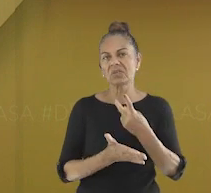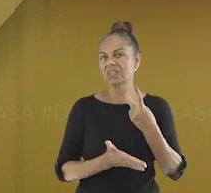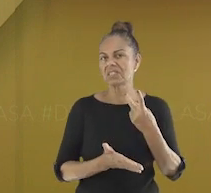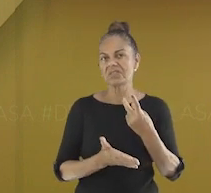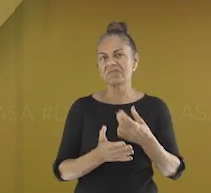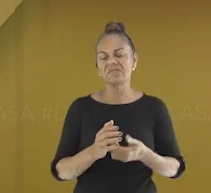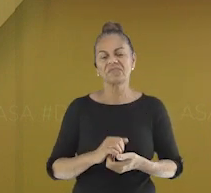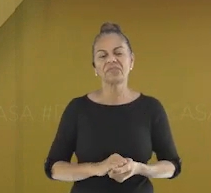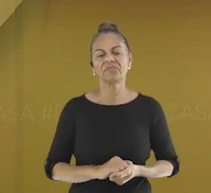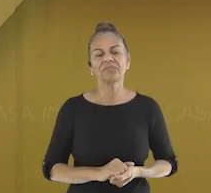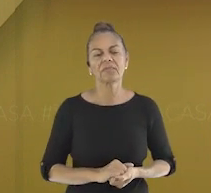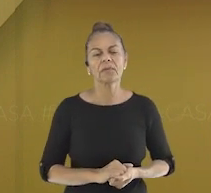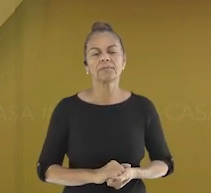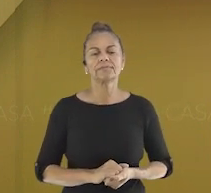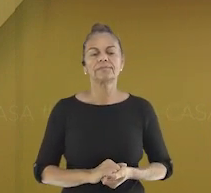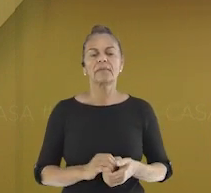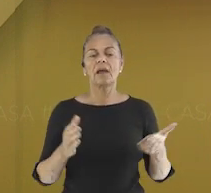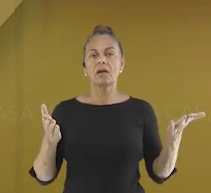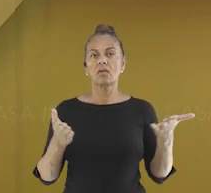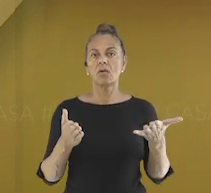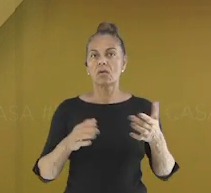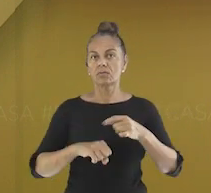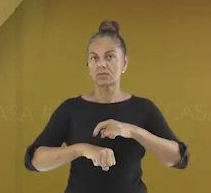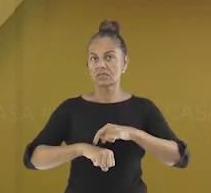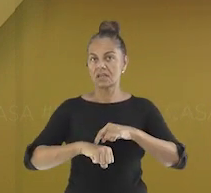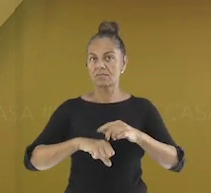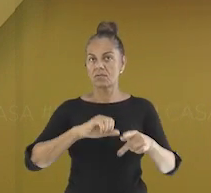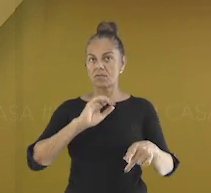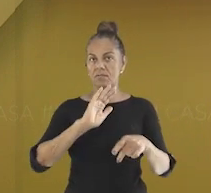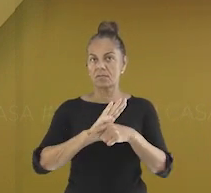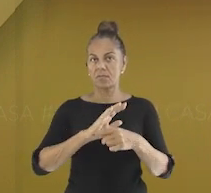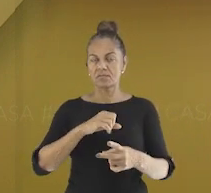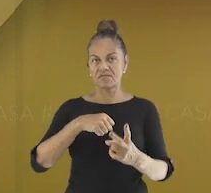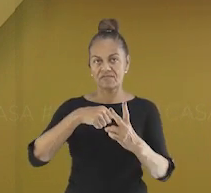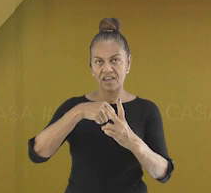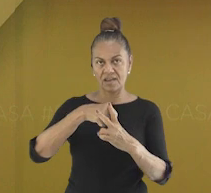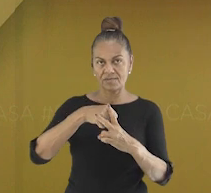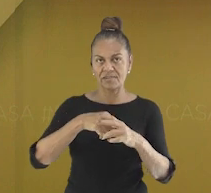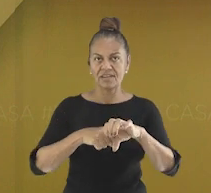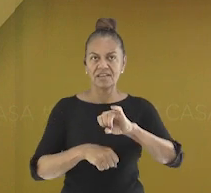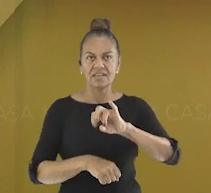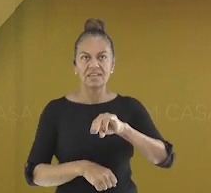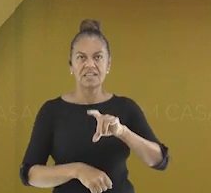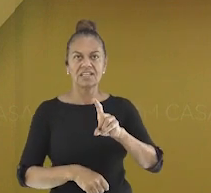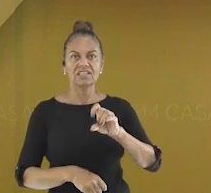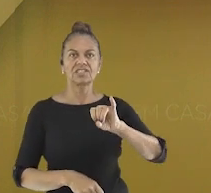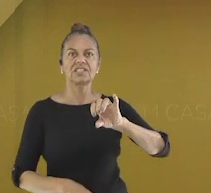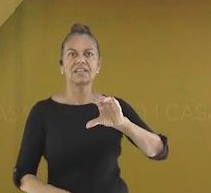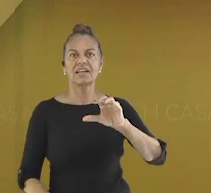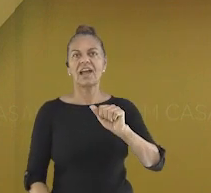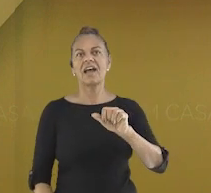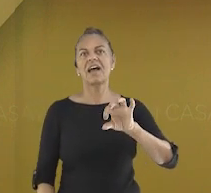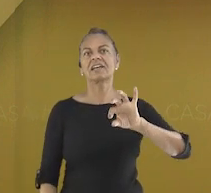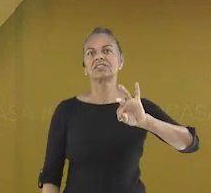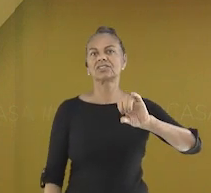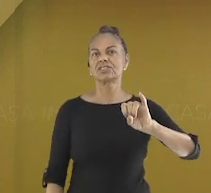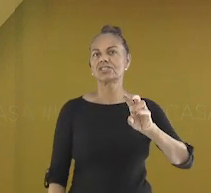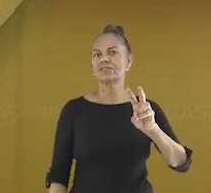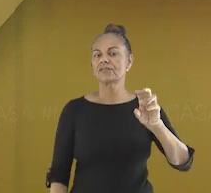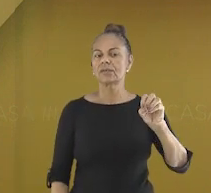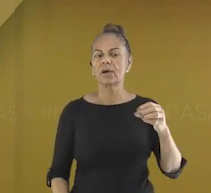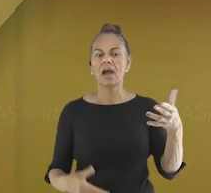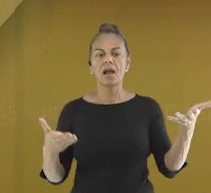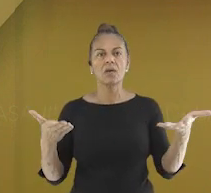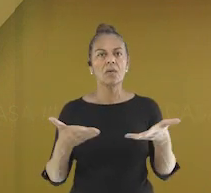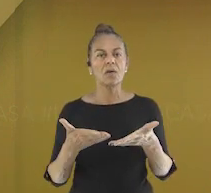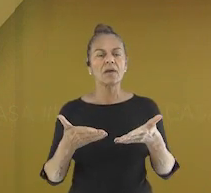mundo. A pessoa gostaria de viajar pelo mundo, no passado, só que isso não aconteceu. E agora que aprendemos sobre os